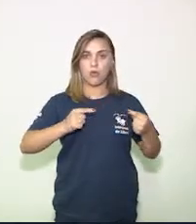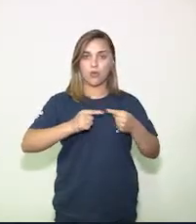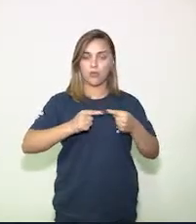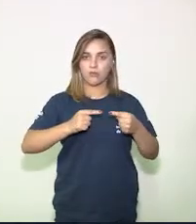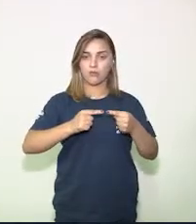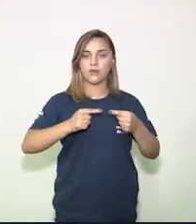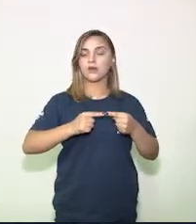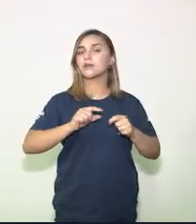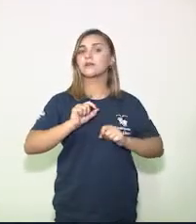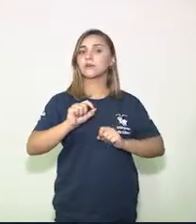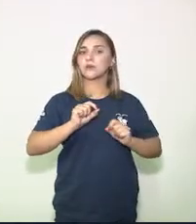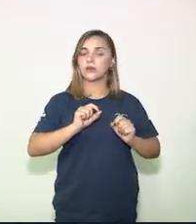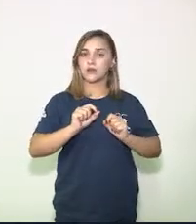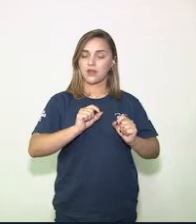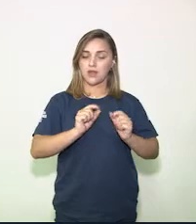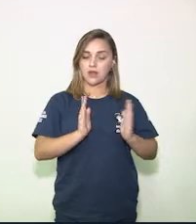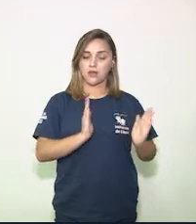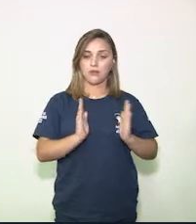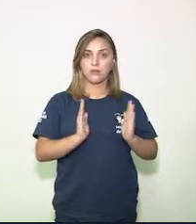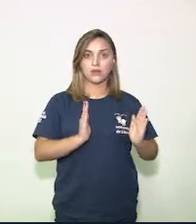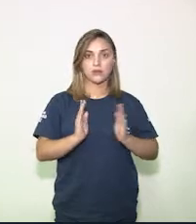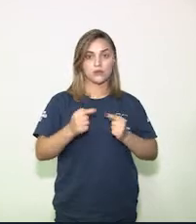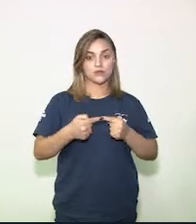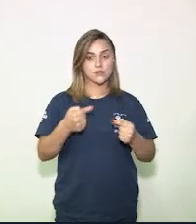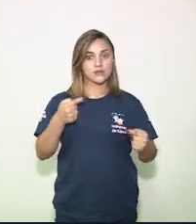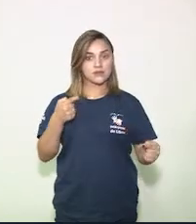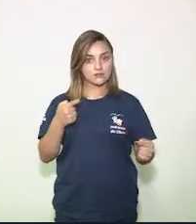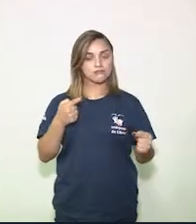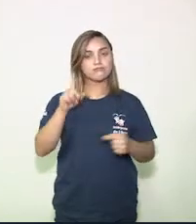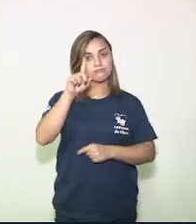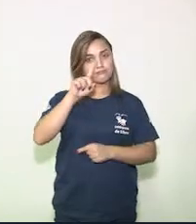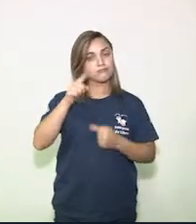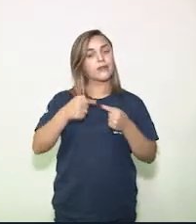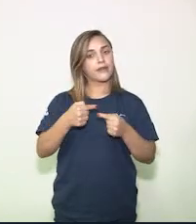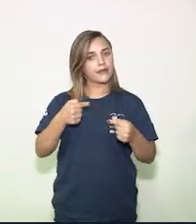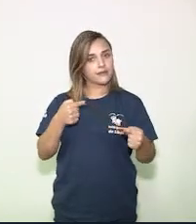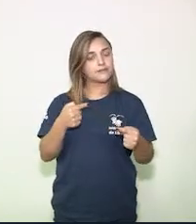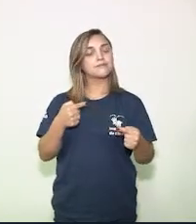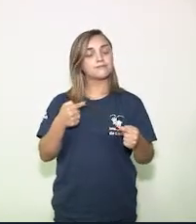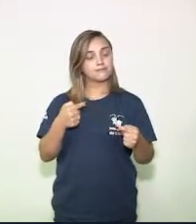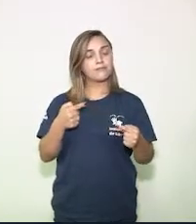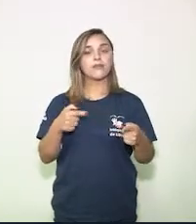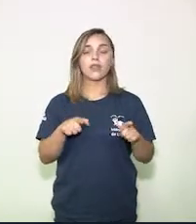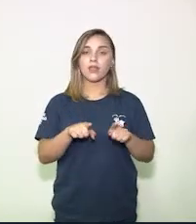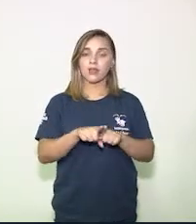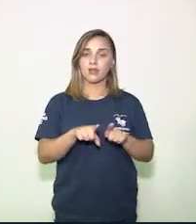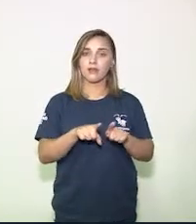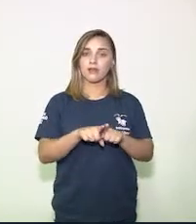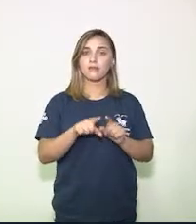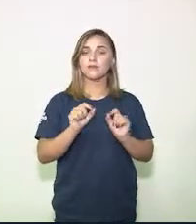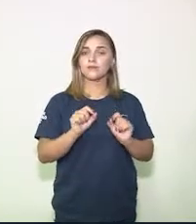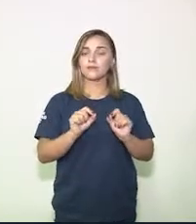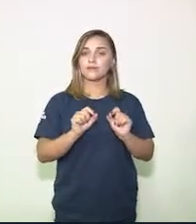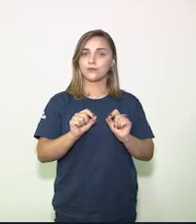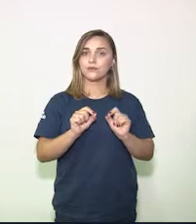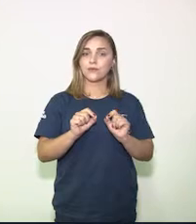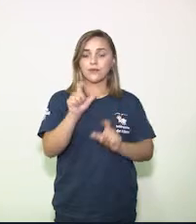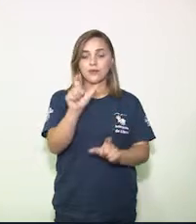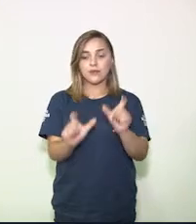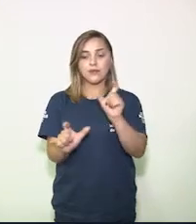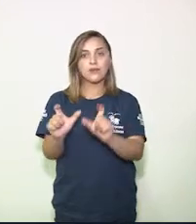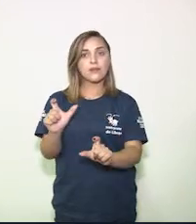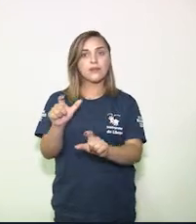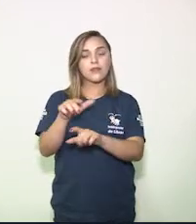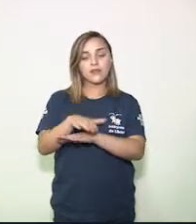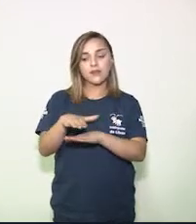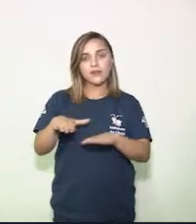associada temporalmente em semanas anteriores ou dias anteriores até a